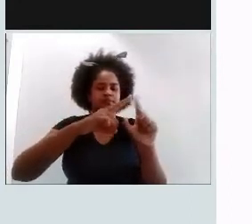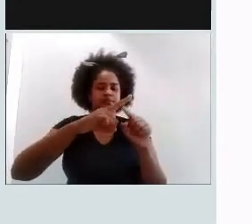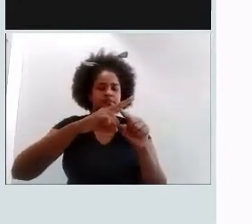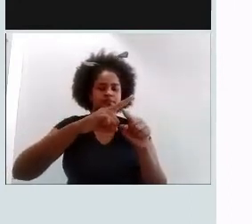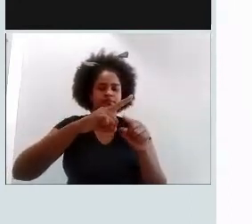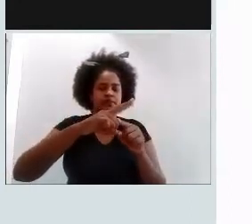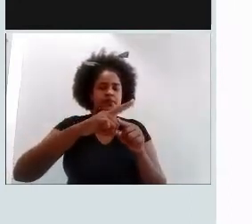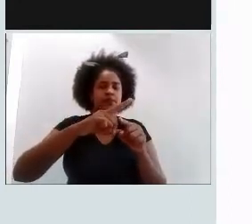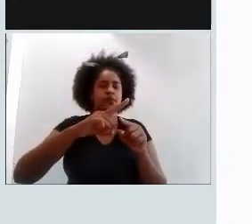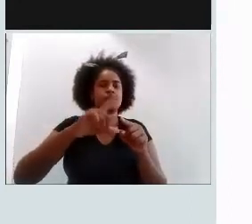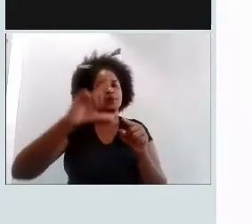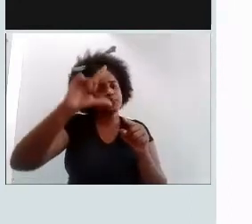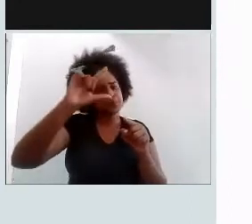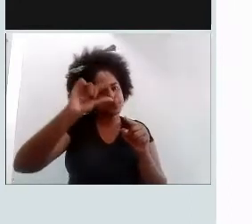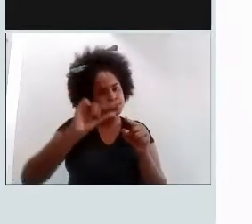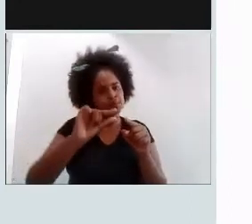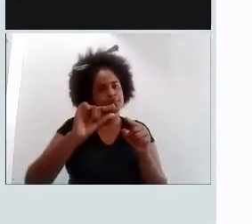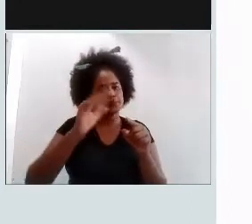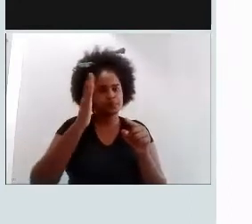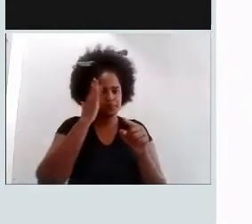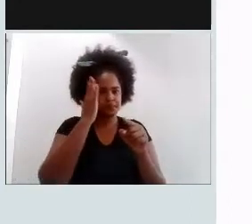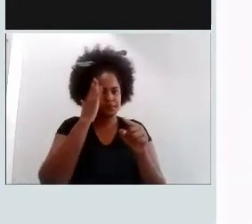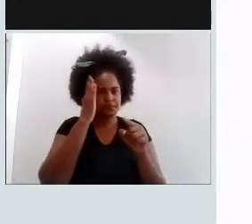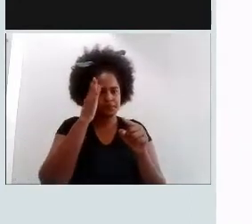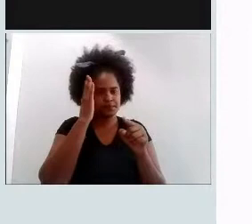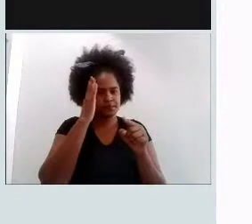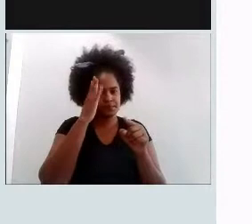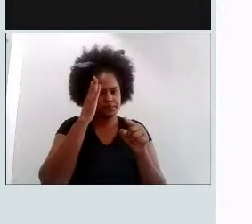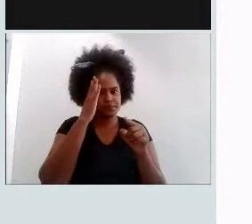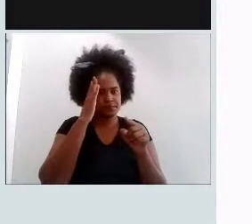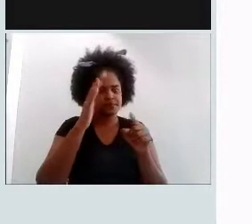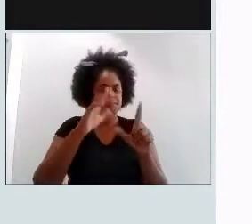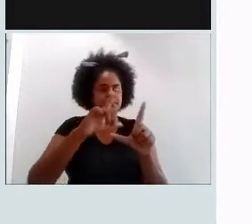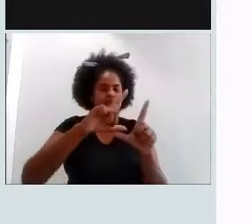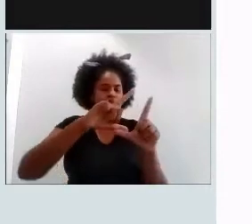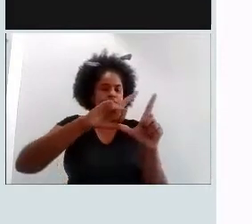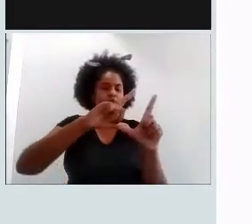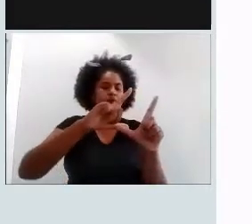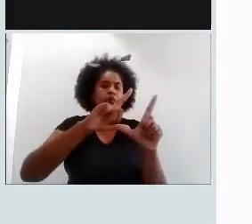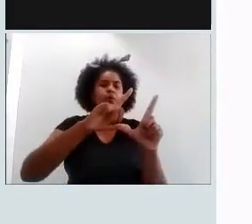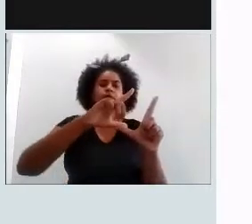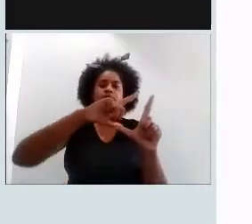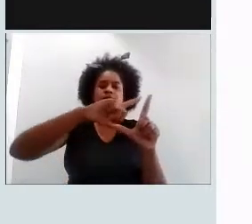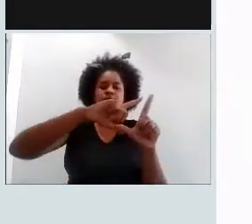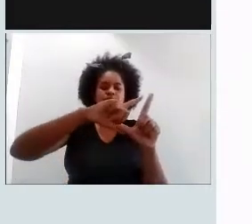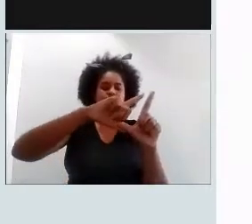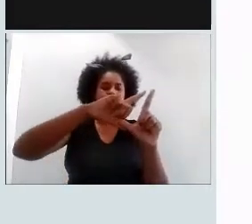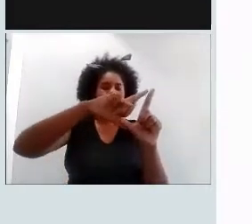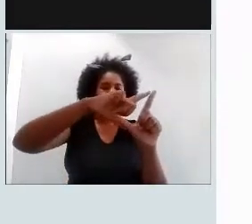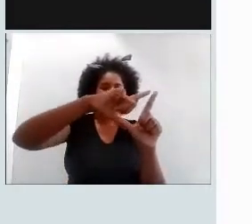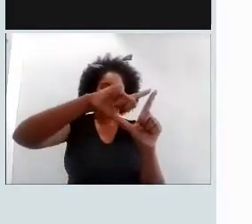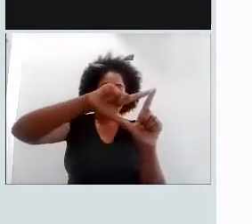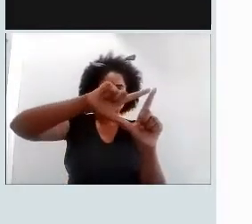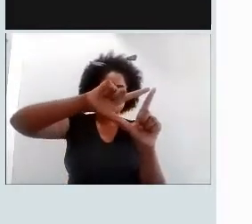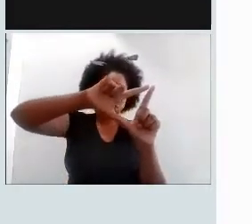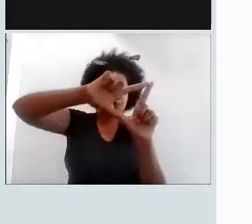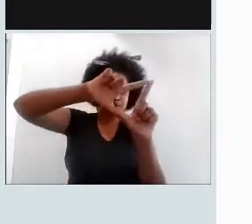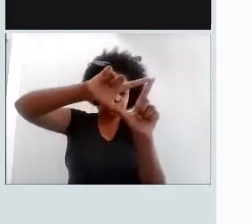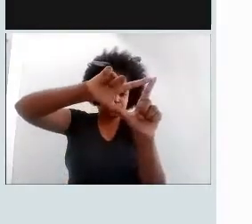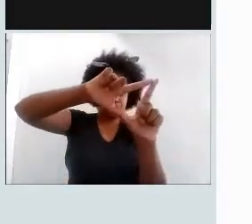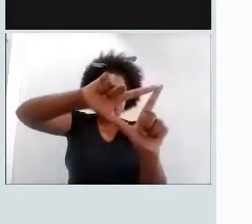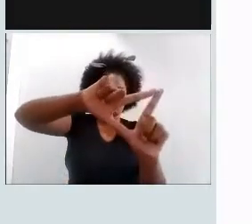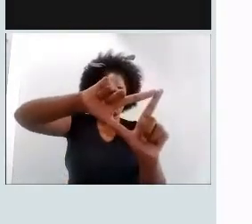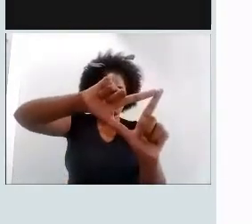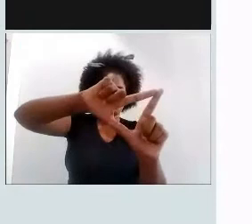total, e nós temos um ângulo maior que 90, então os outros dois eles têm que ser menor que 90,